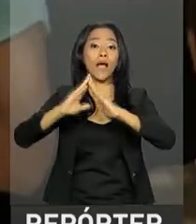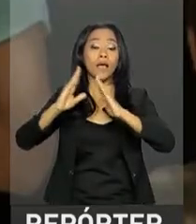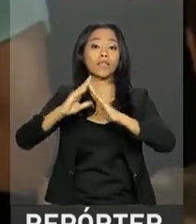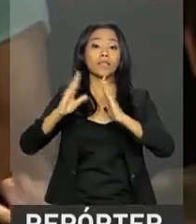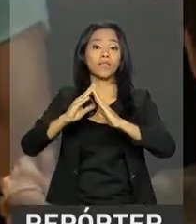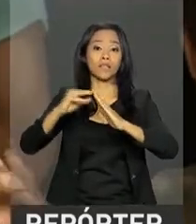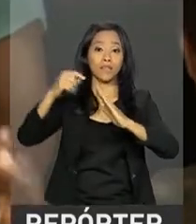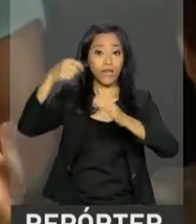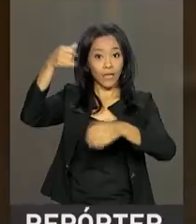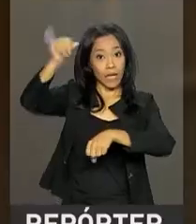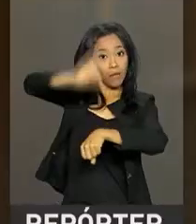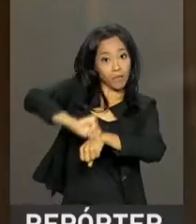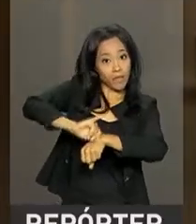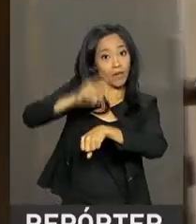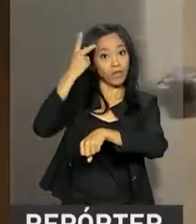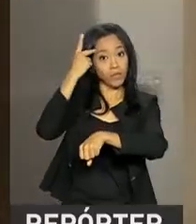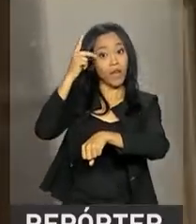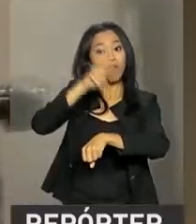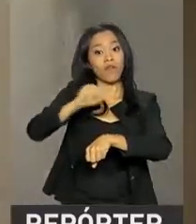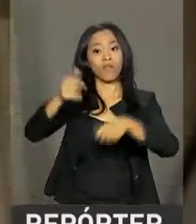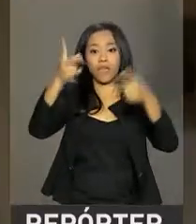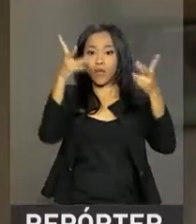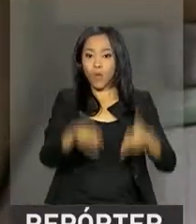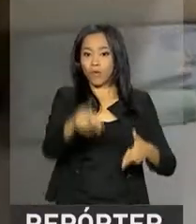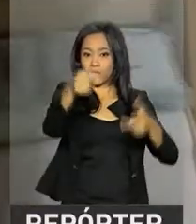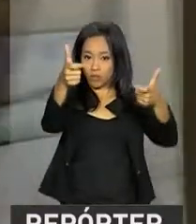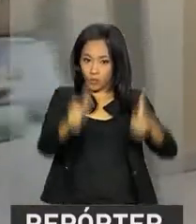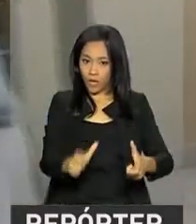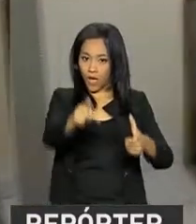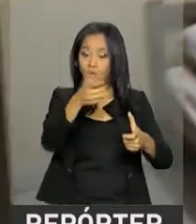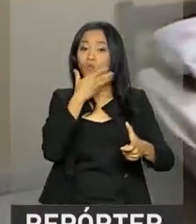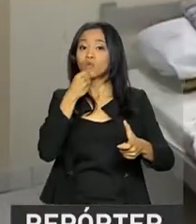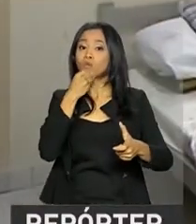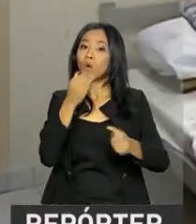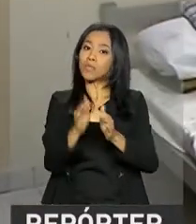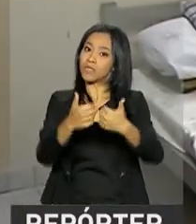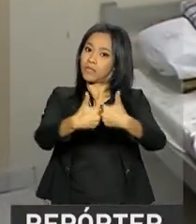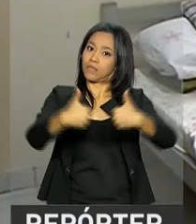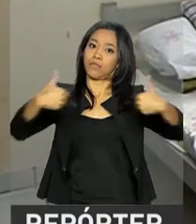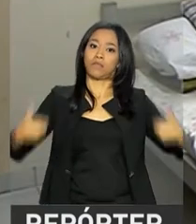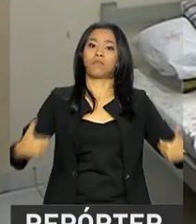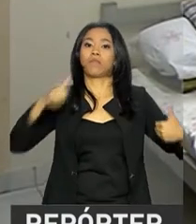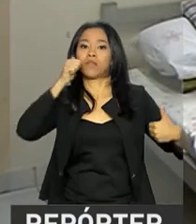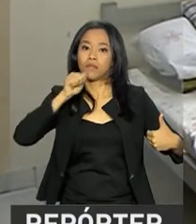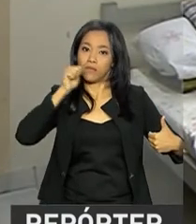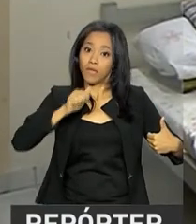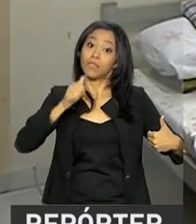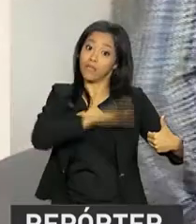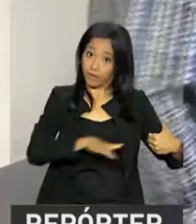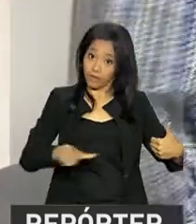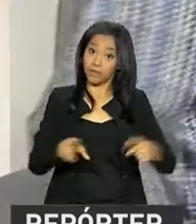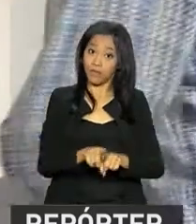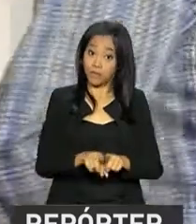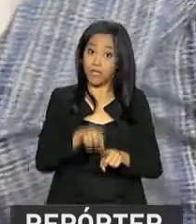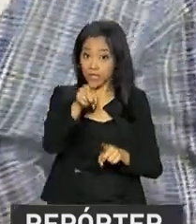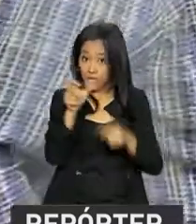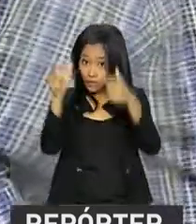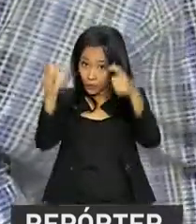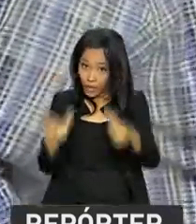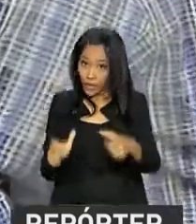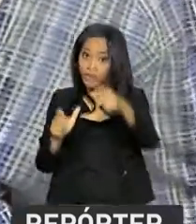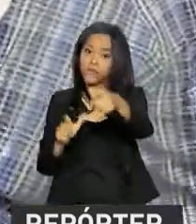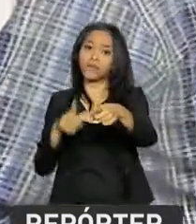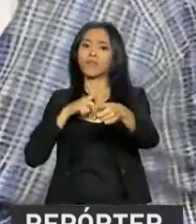da capital. Eles vão ficar em quartos como esses. Os homens ficam separados das mulheres e crianças. No local,